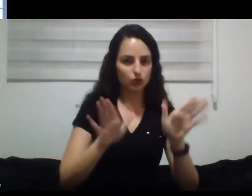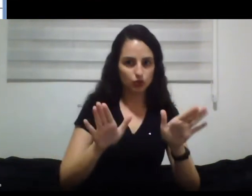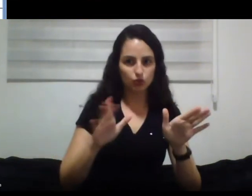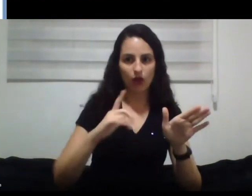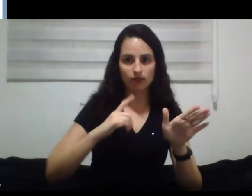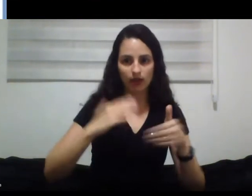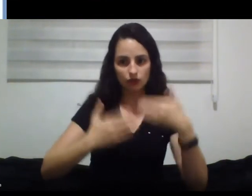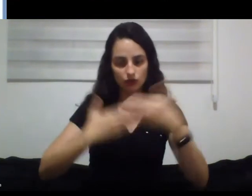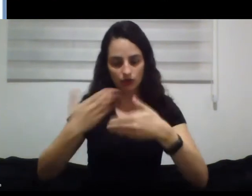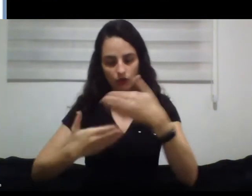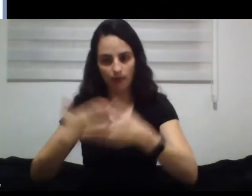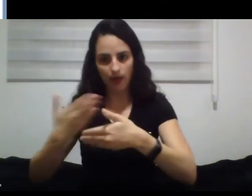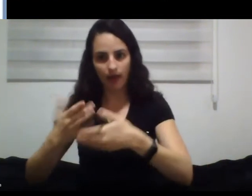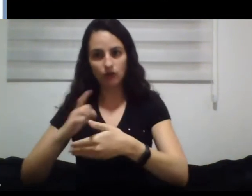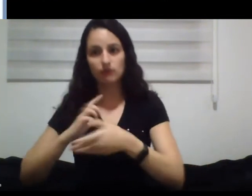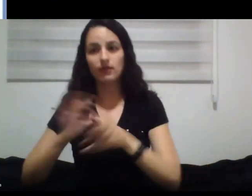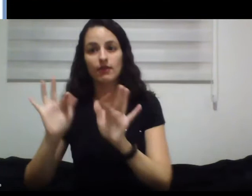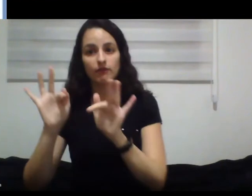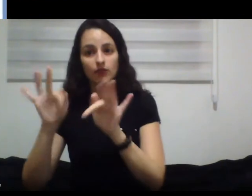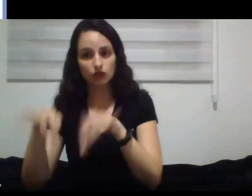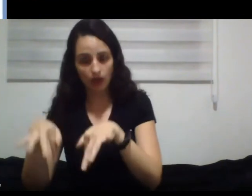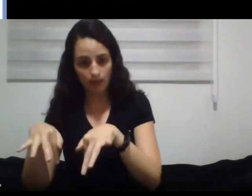carga horária, tá?